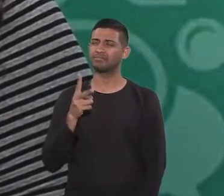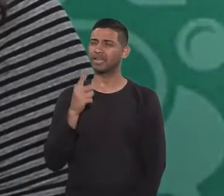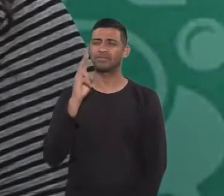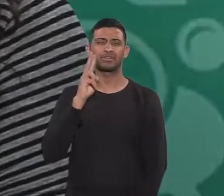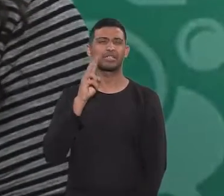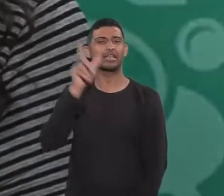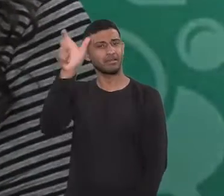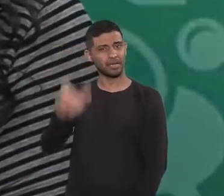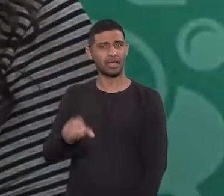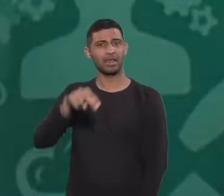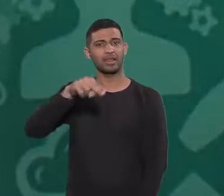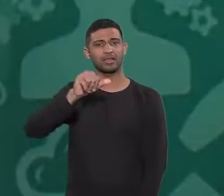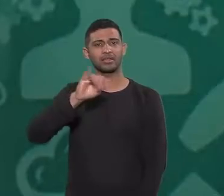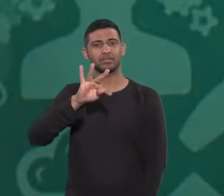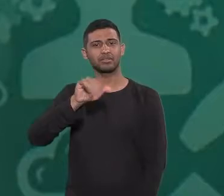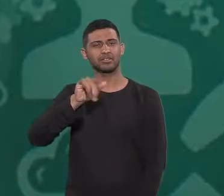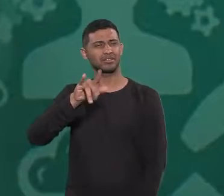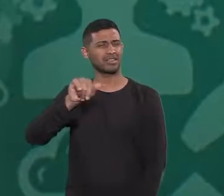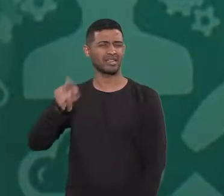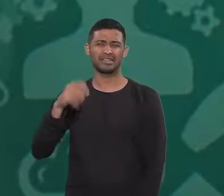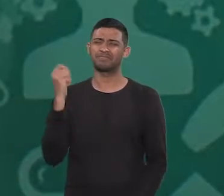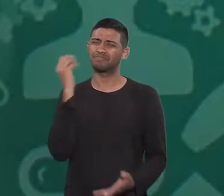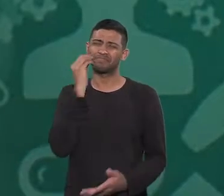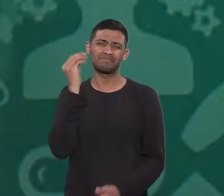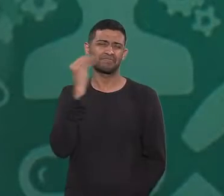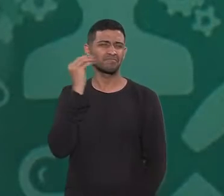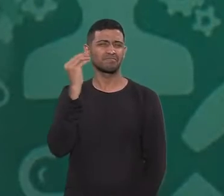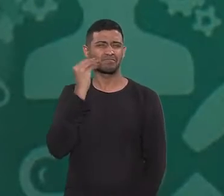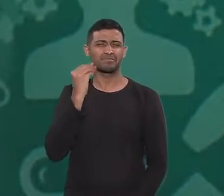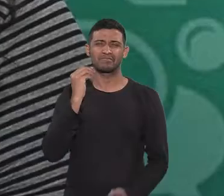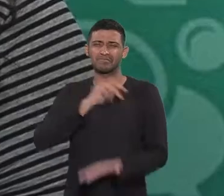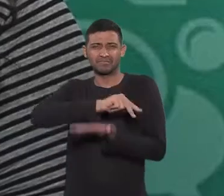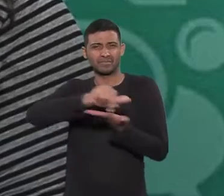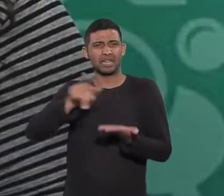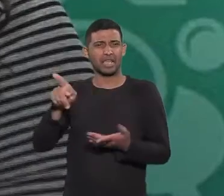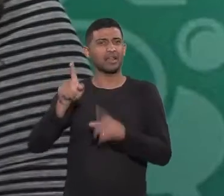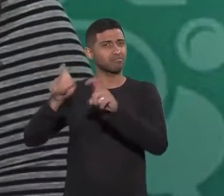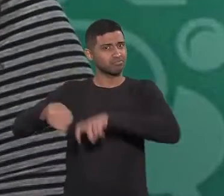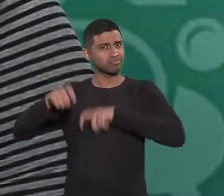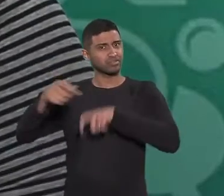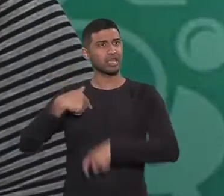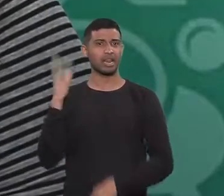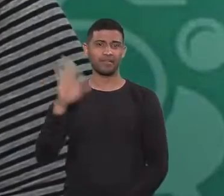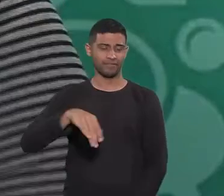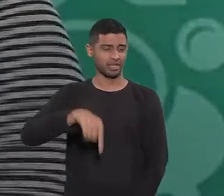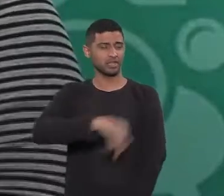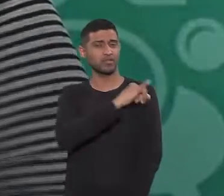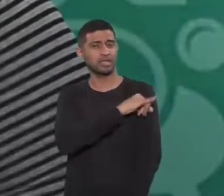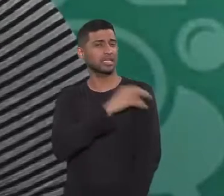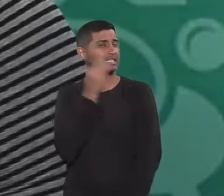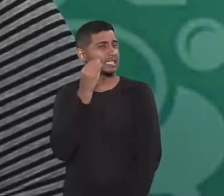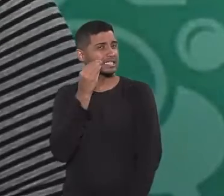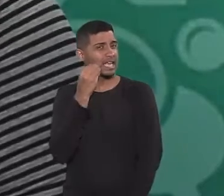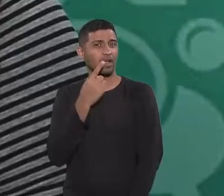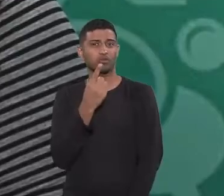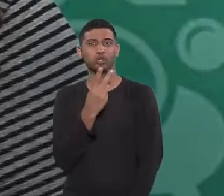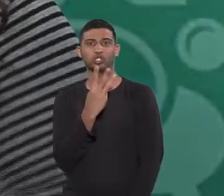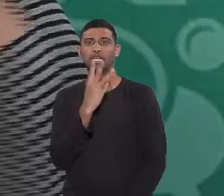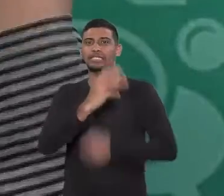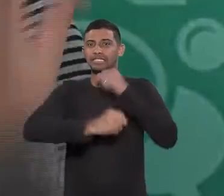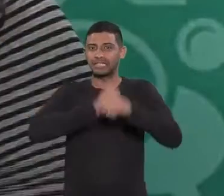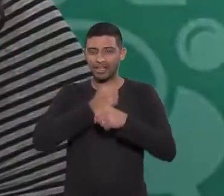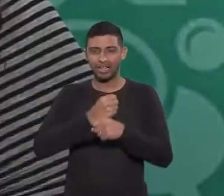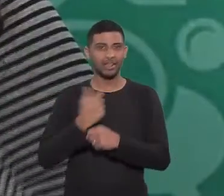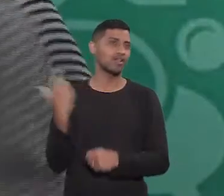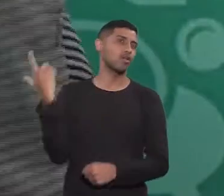que me marcou muito essa tomada. A Natália, por exemplo, era uma aluna que já estava tentando, não mora no interior do estado, veio para o Rio fazer vestibular,